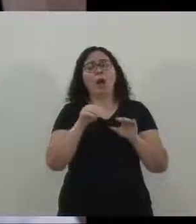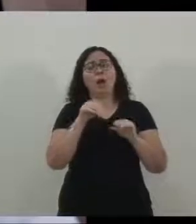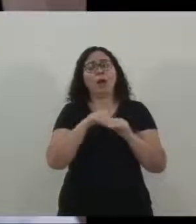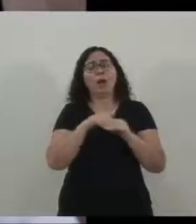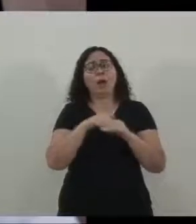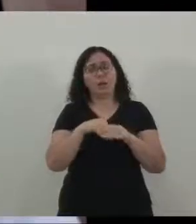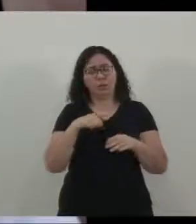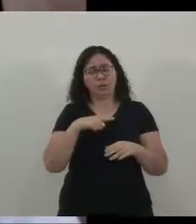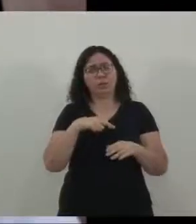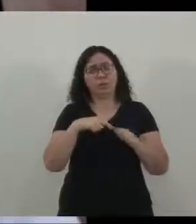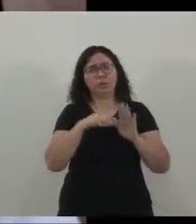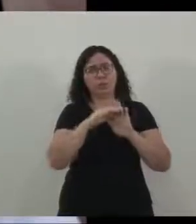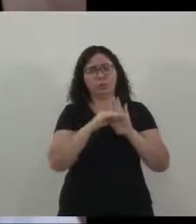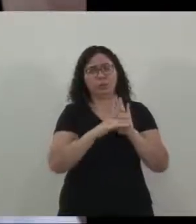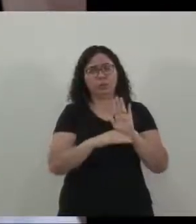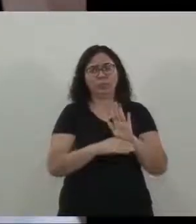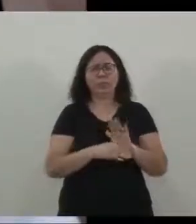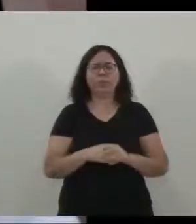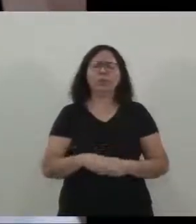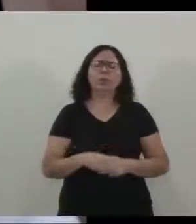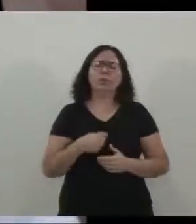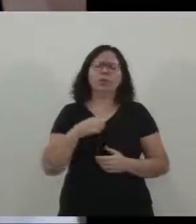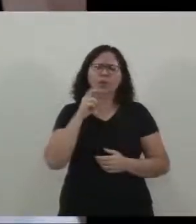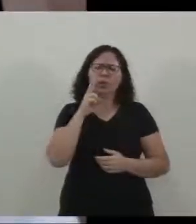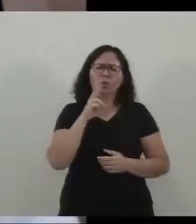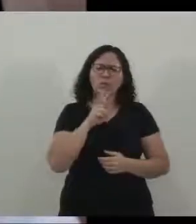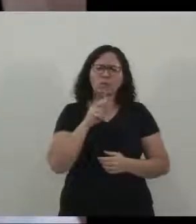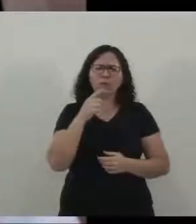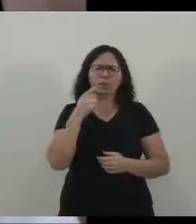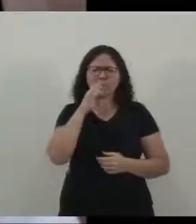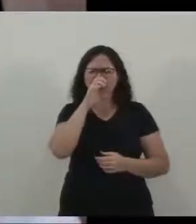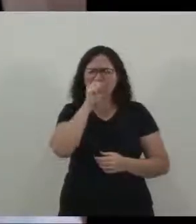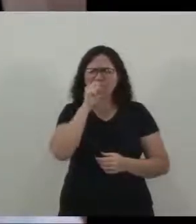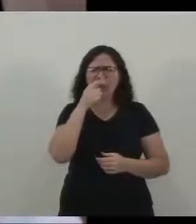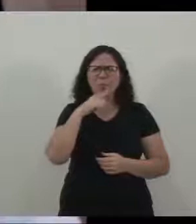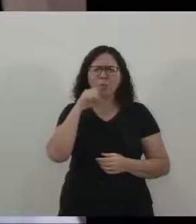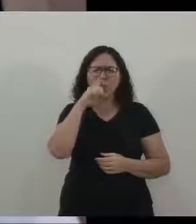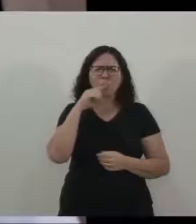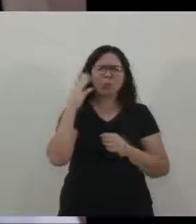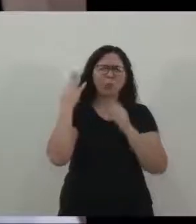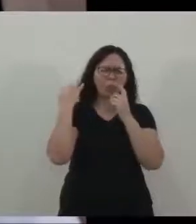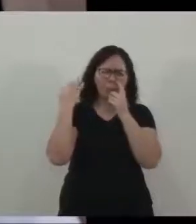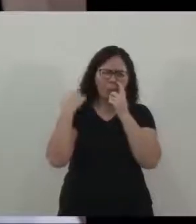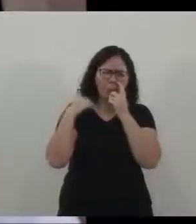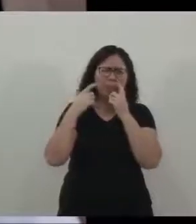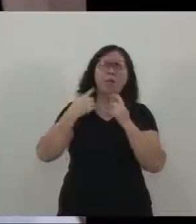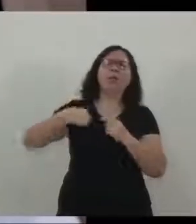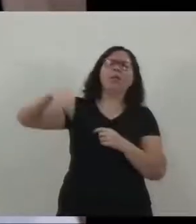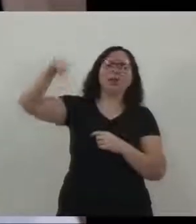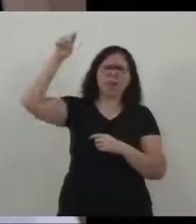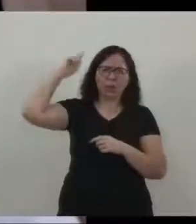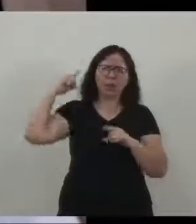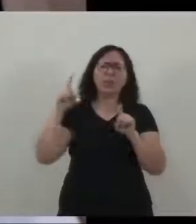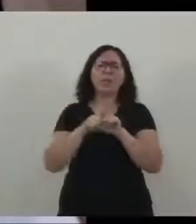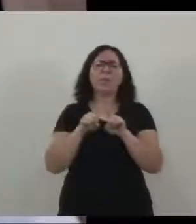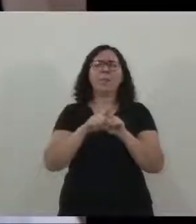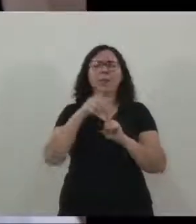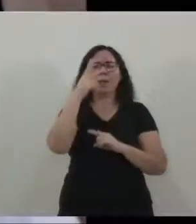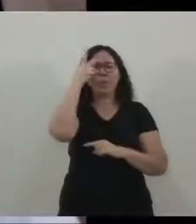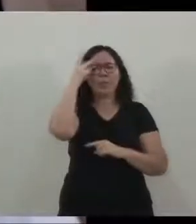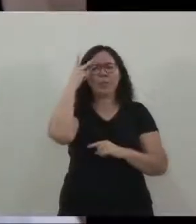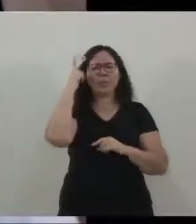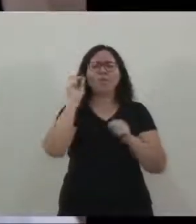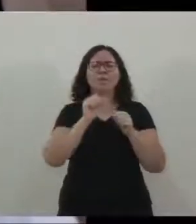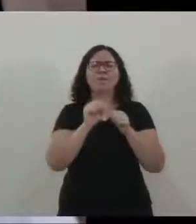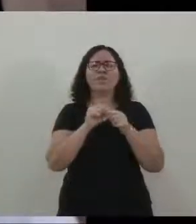essas questões. E aí a gente observou aí, parece que nesse final de semana e no outro e tal, o pessoal animou a fazer